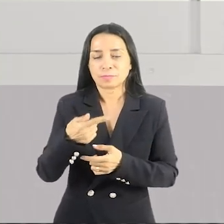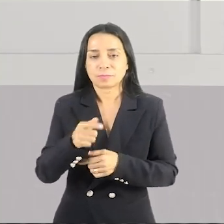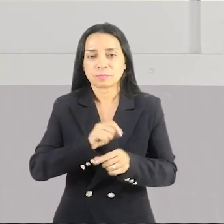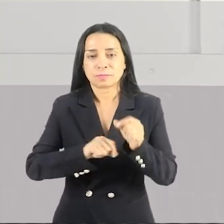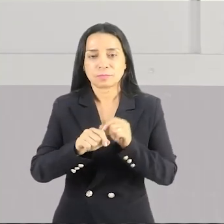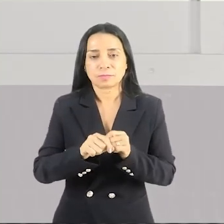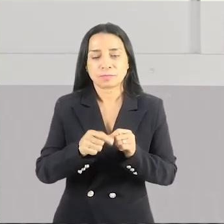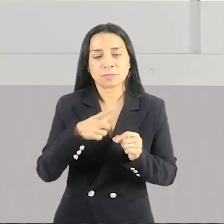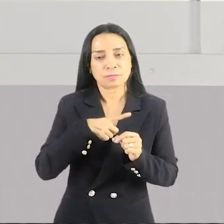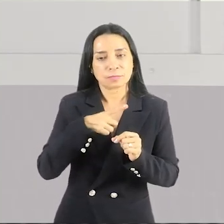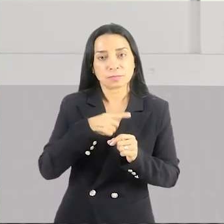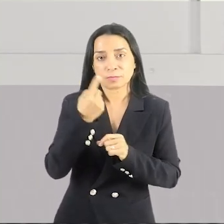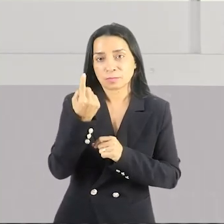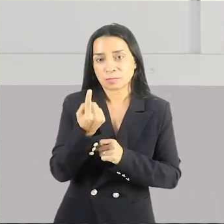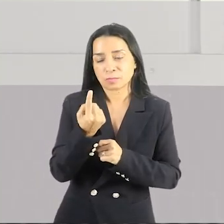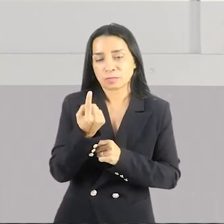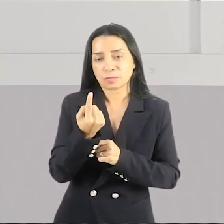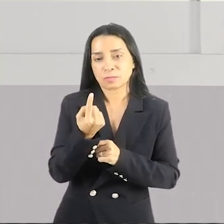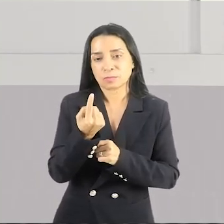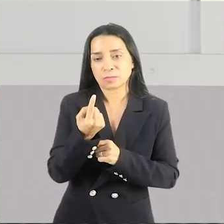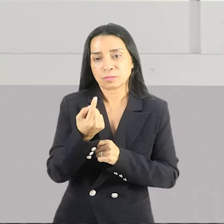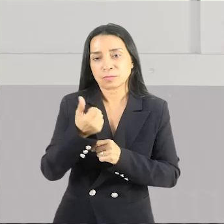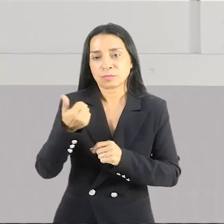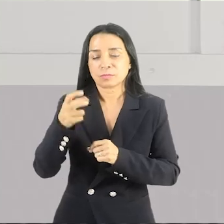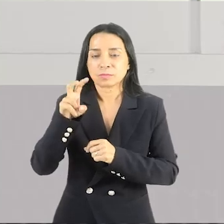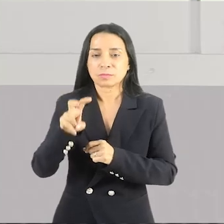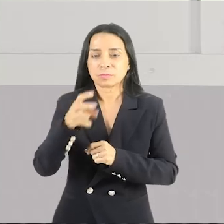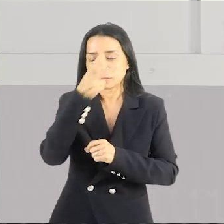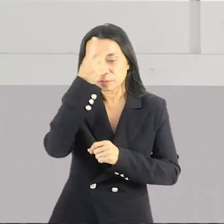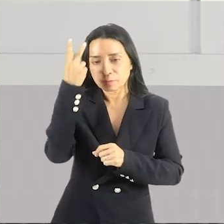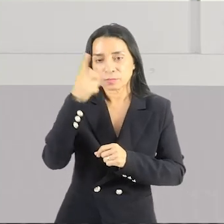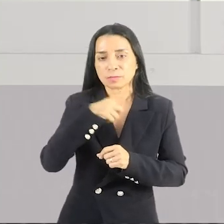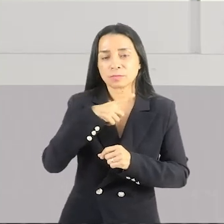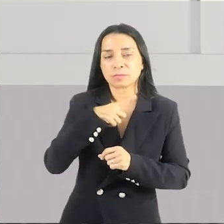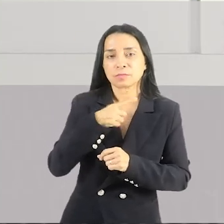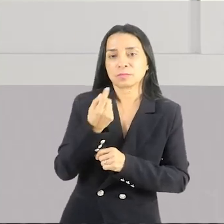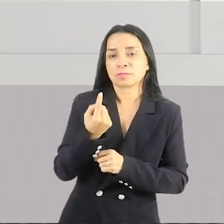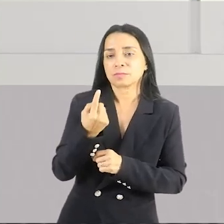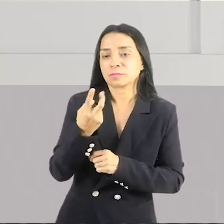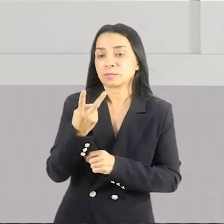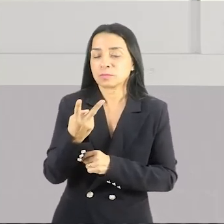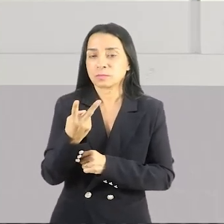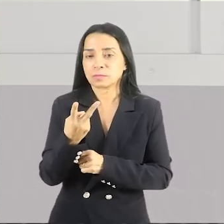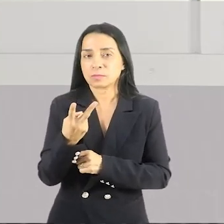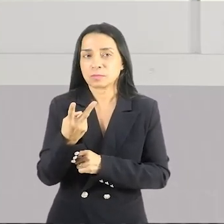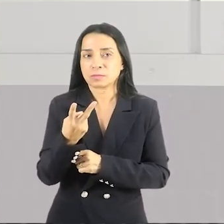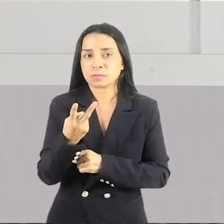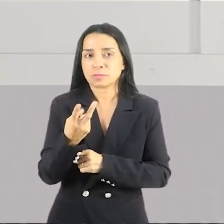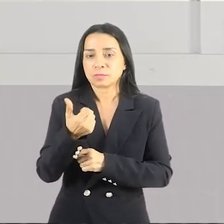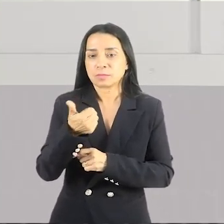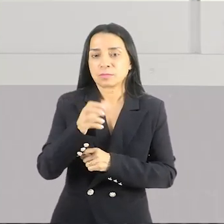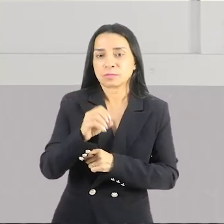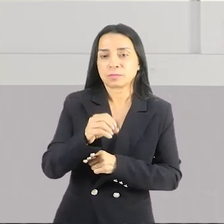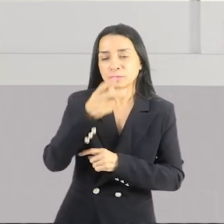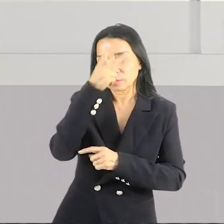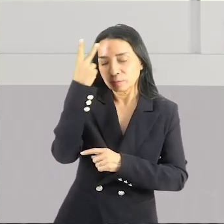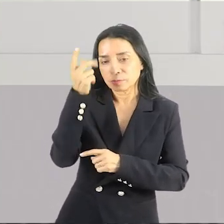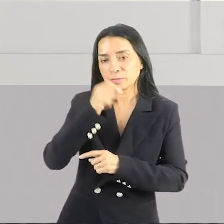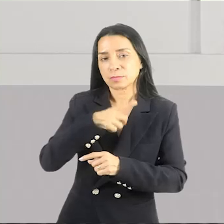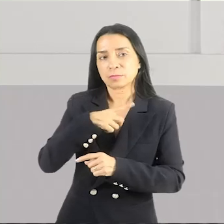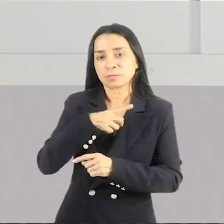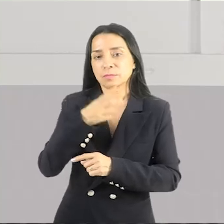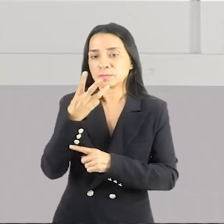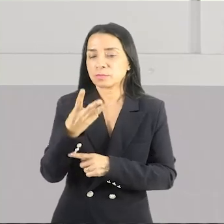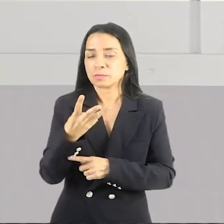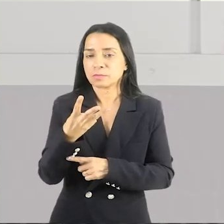17 tiveram um acidente. 15 funcionários já tiveram 2. 10 funcionários já